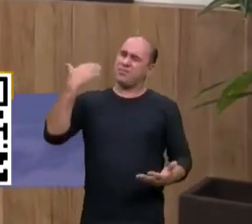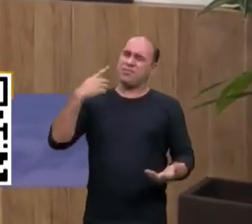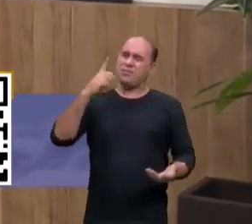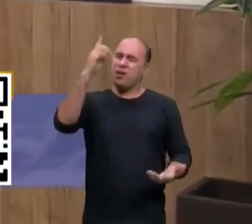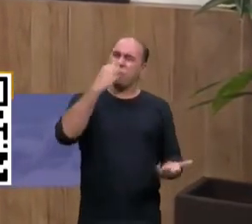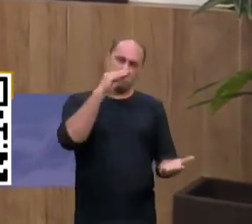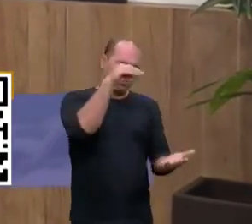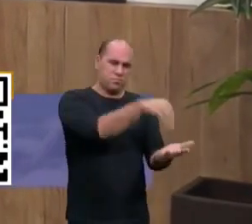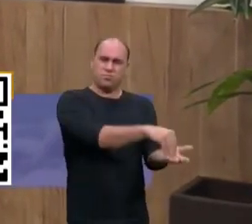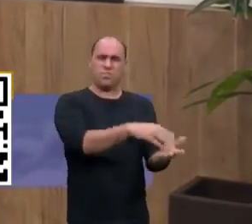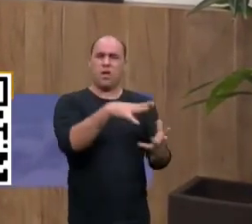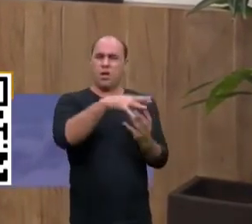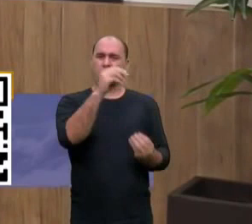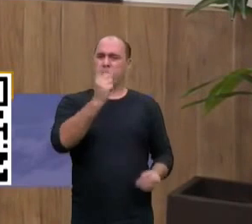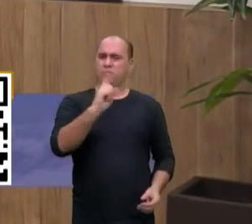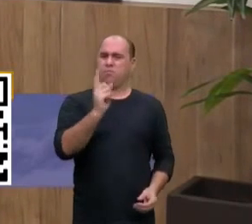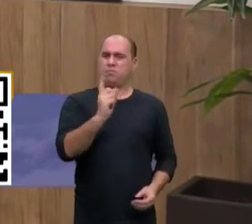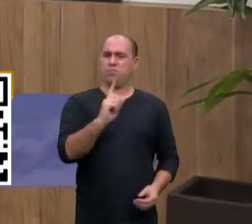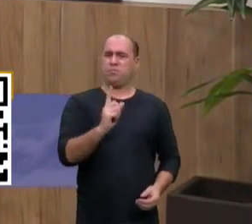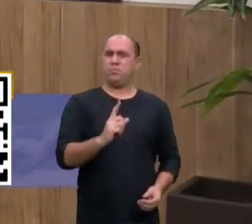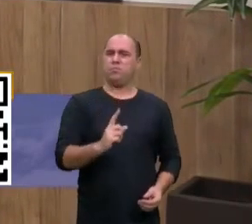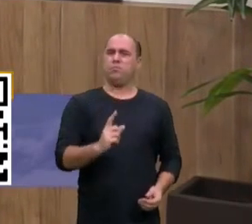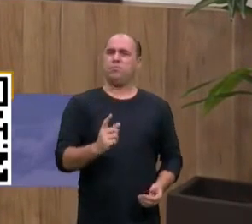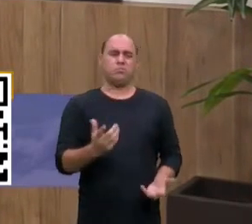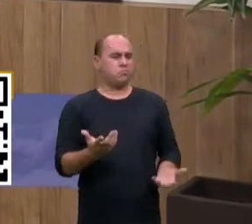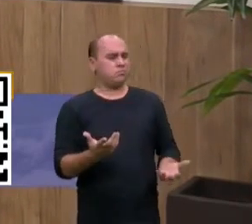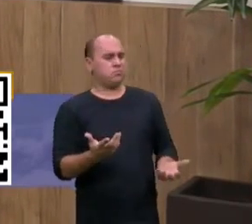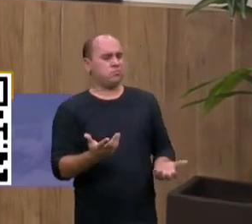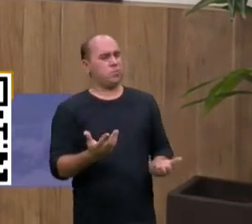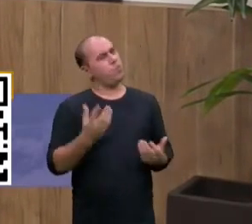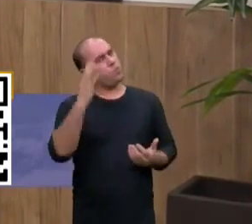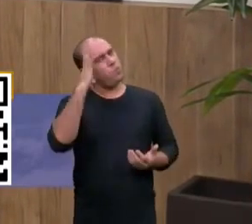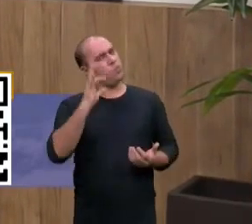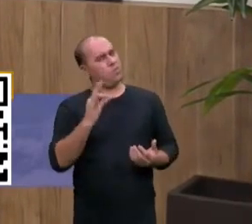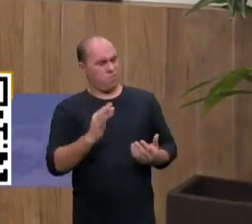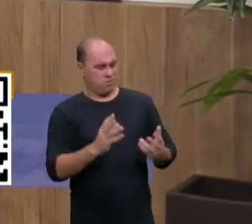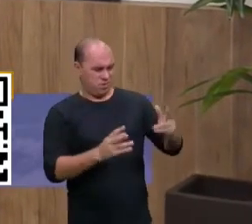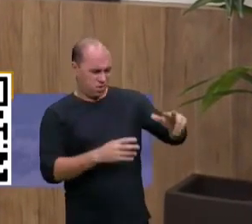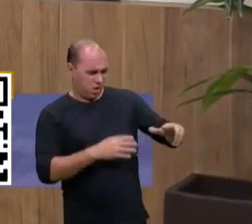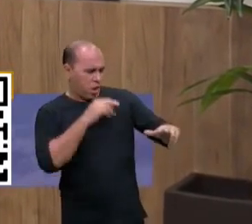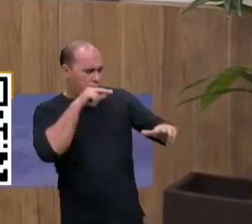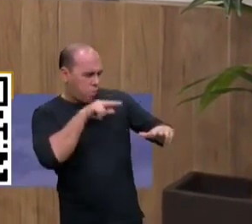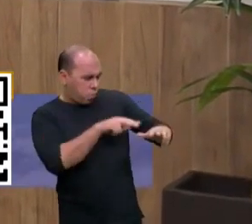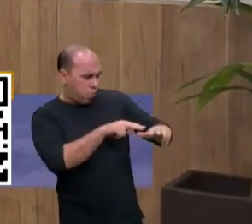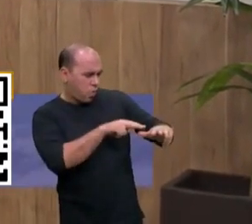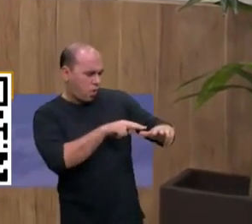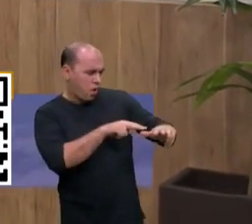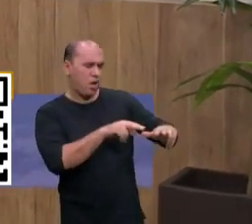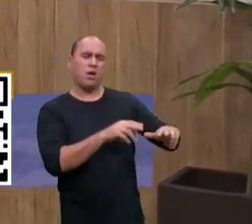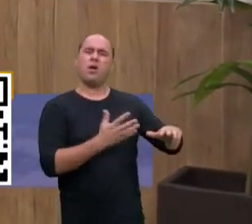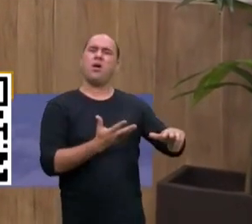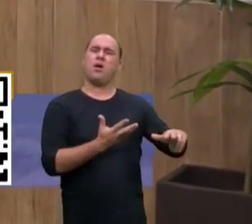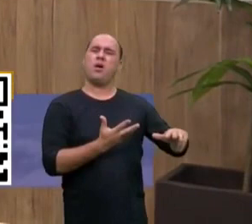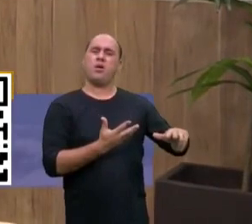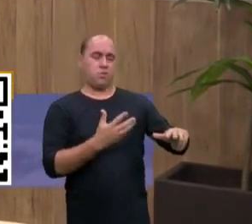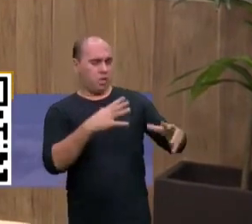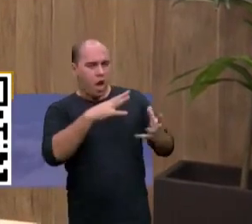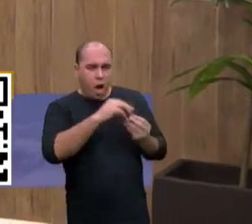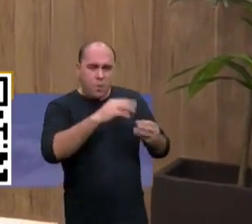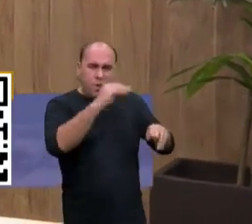não a pessoa quando morre sai uma alma dela mas Deus não colocou uma alma dentro da pessoa para sair depois que ela morre